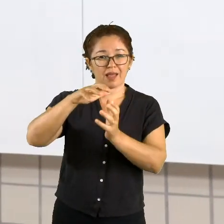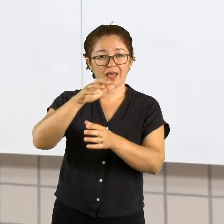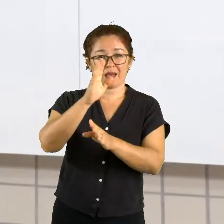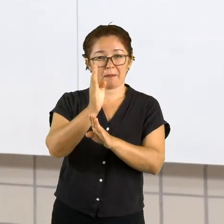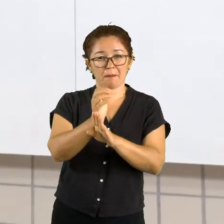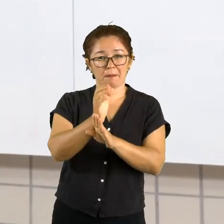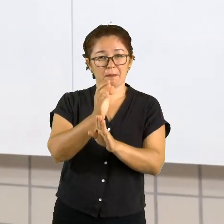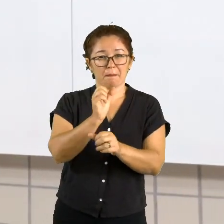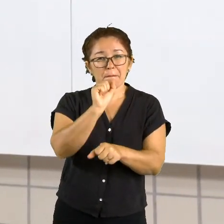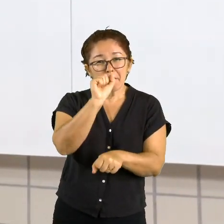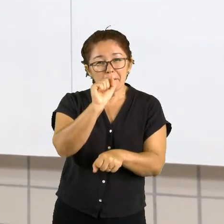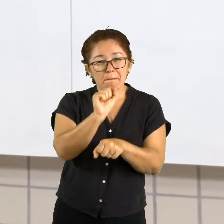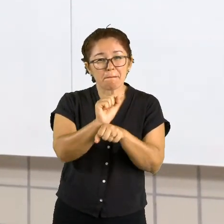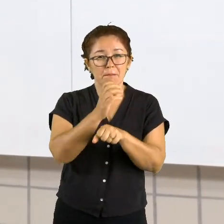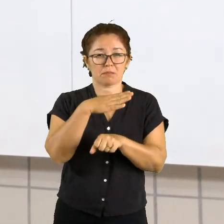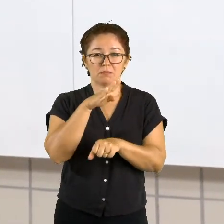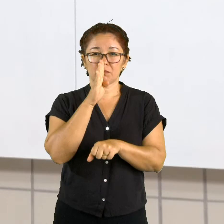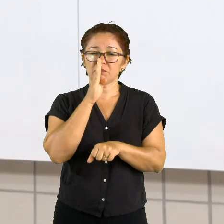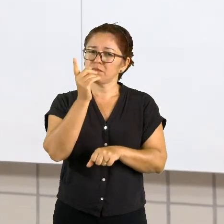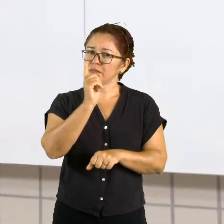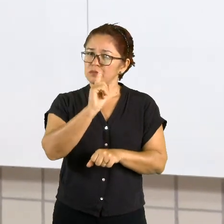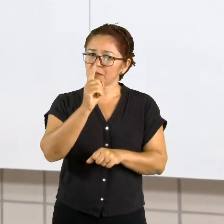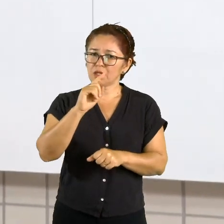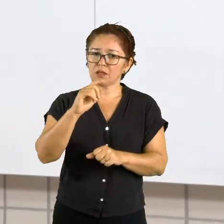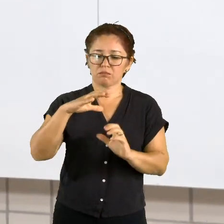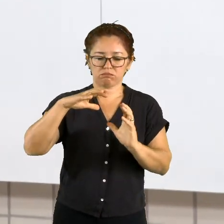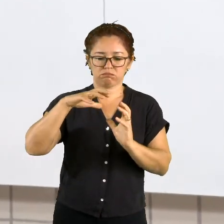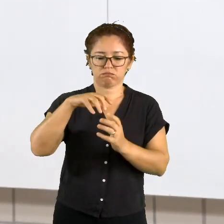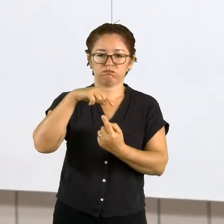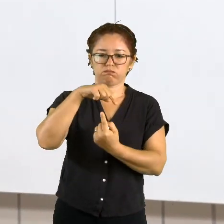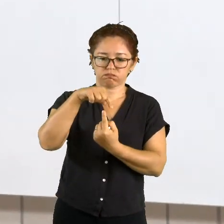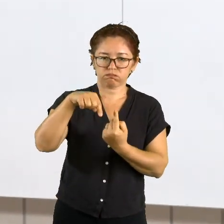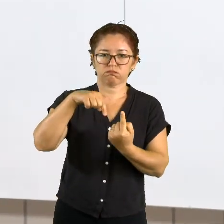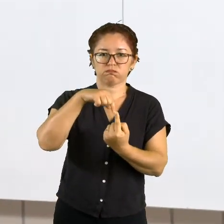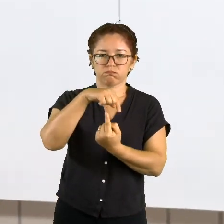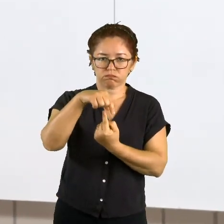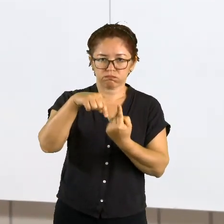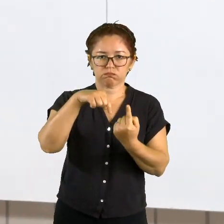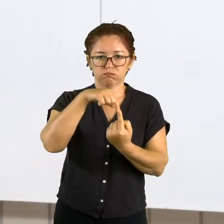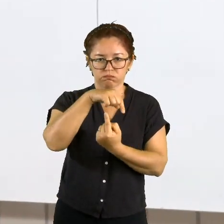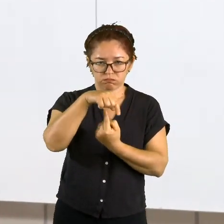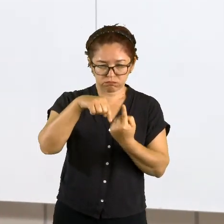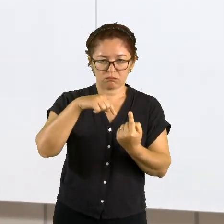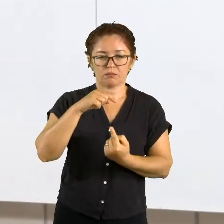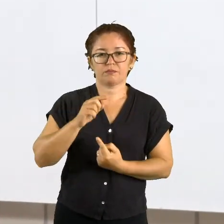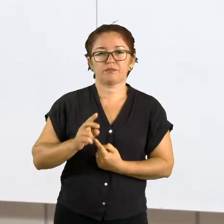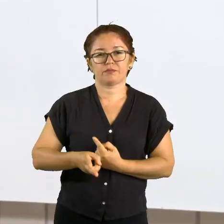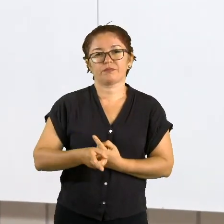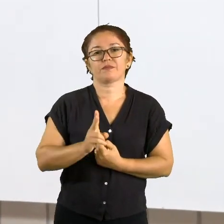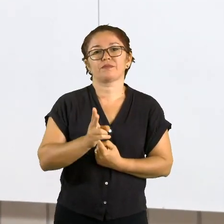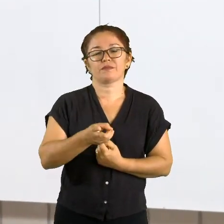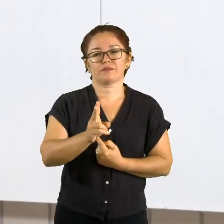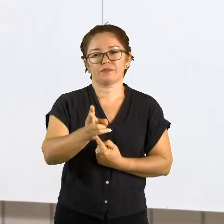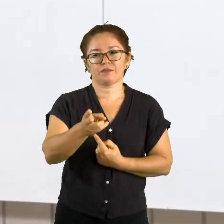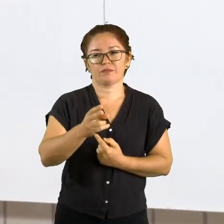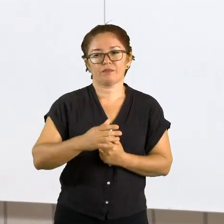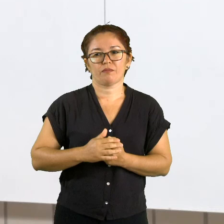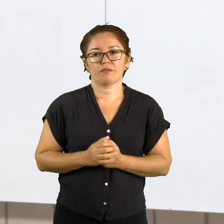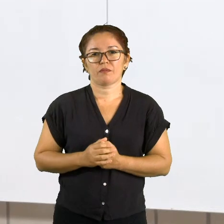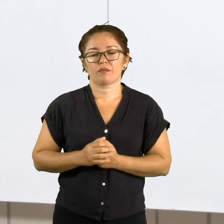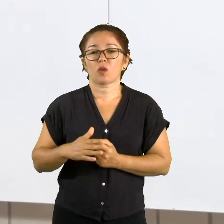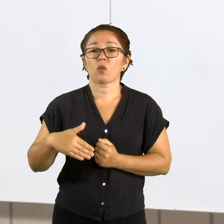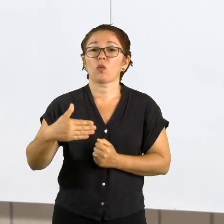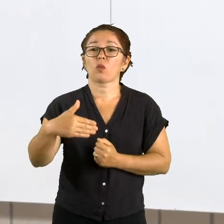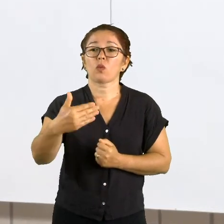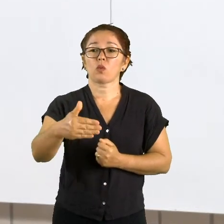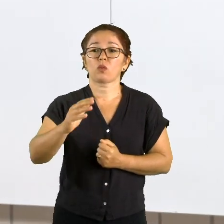Então, quando a Lua começou o seu movimento, a Terra começou a andar. Quando a Lua vai chegar de novo